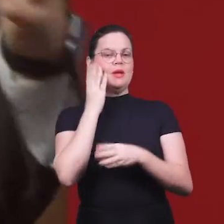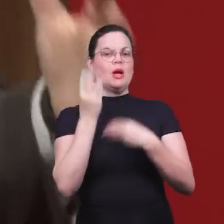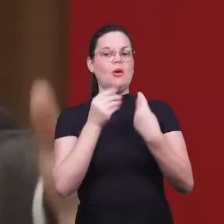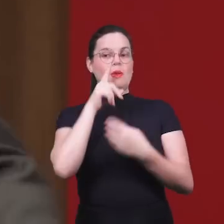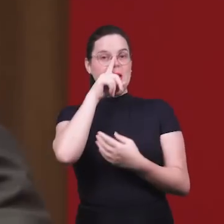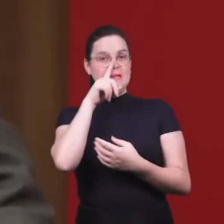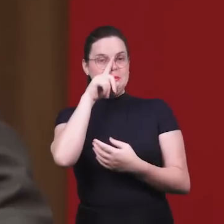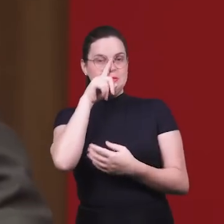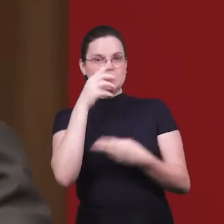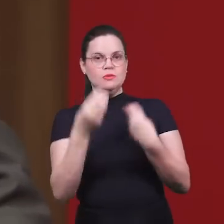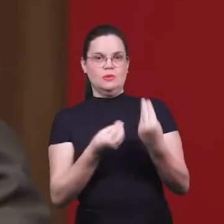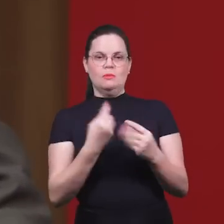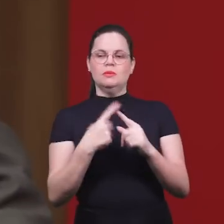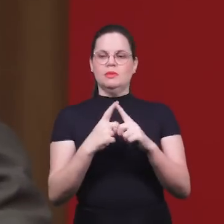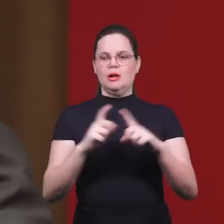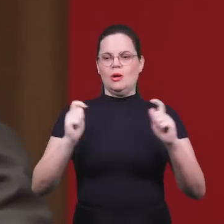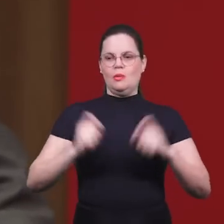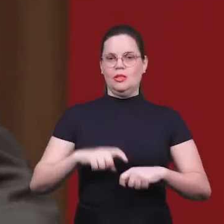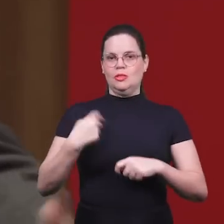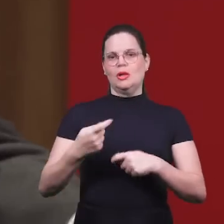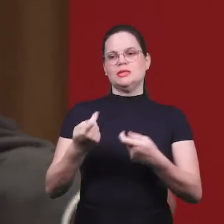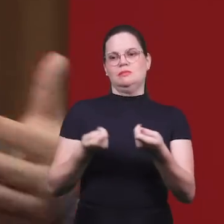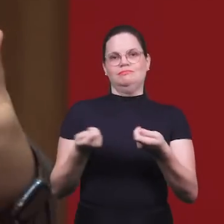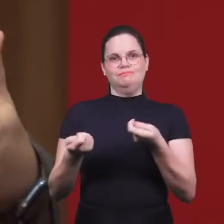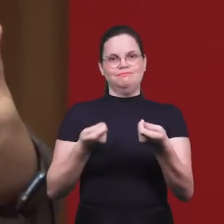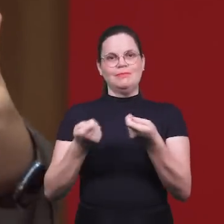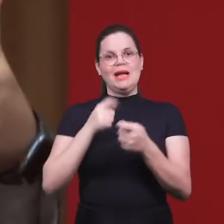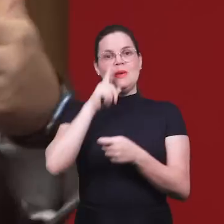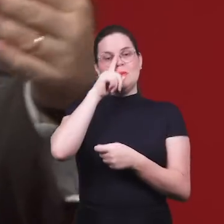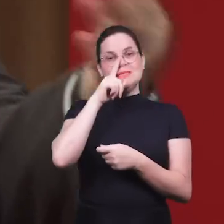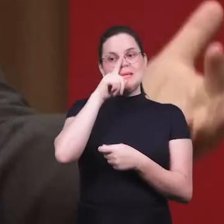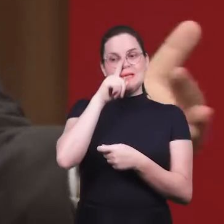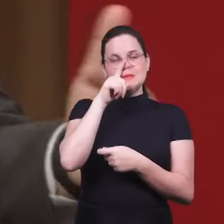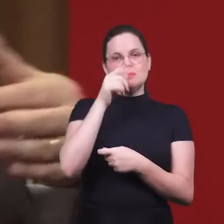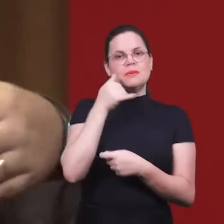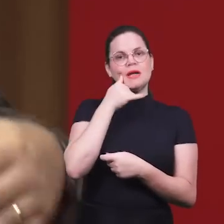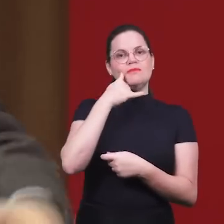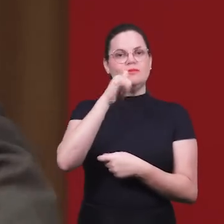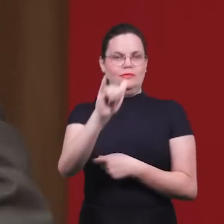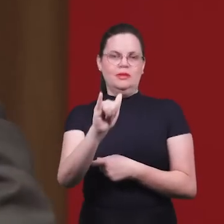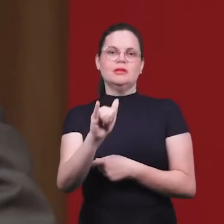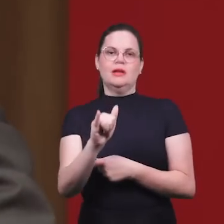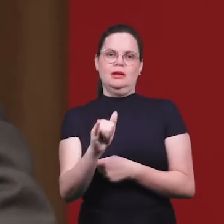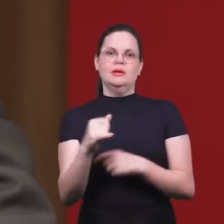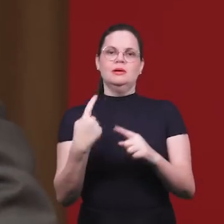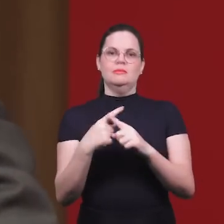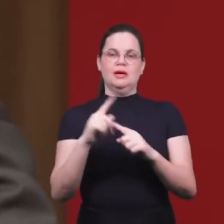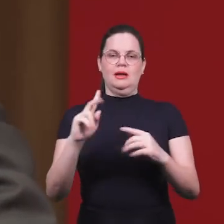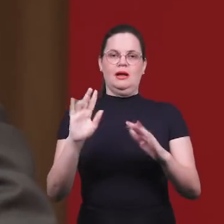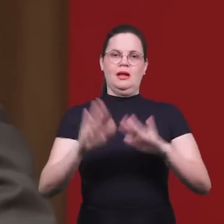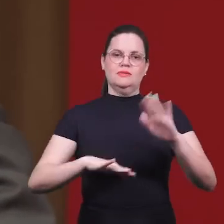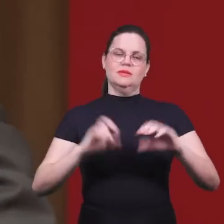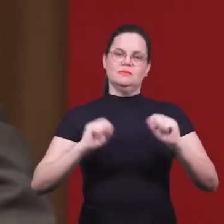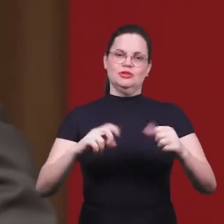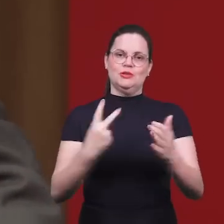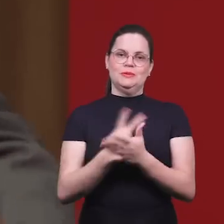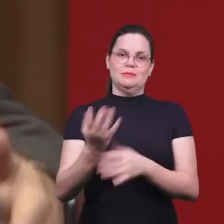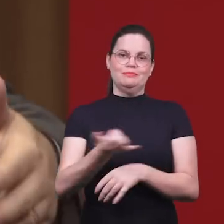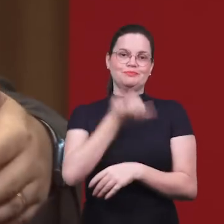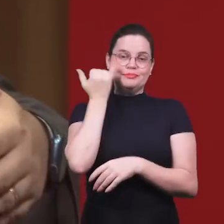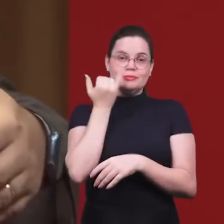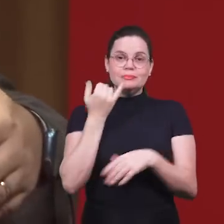das grandes competências do empreendedor, é como você consegue lidar com o incerto, com o inesperado. Hoje tem cada dia